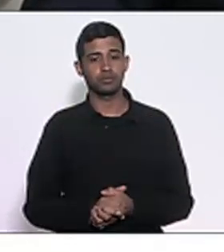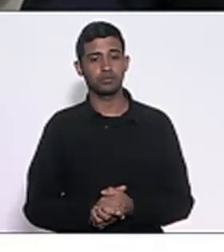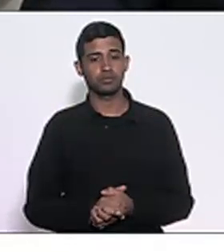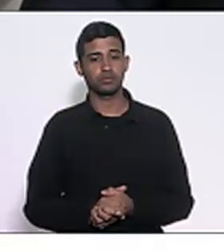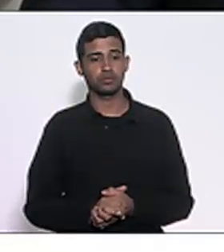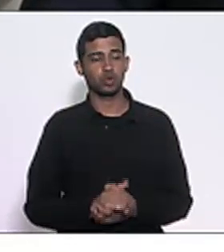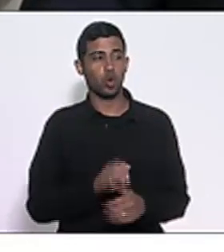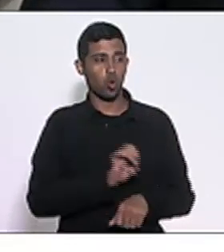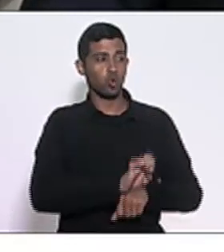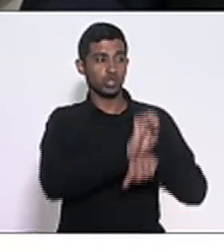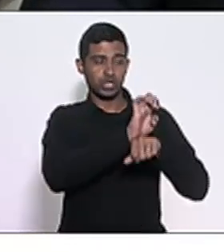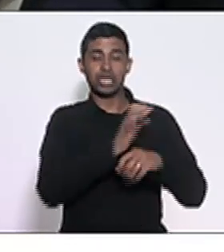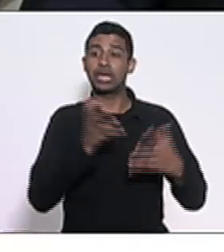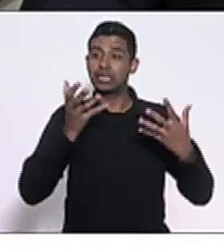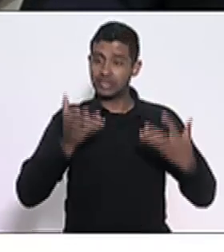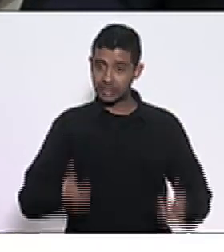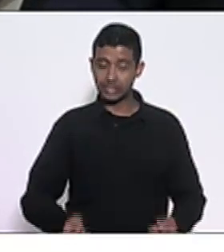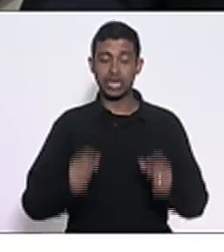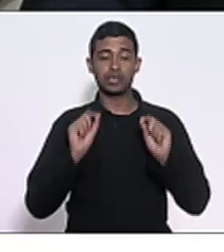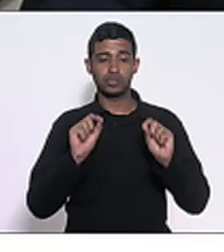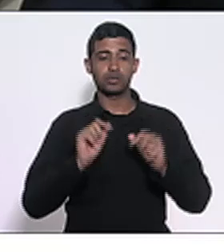abraçasse